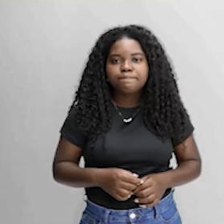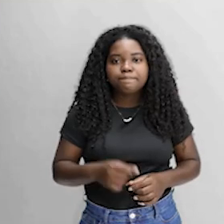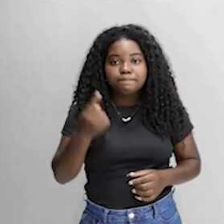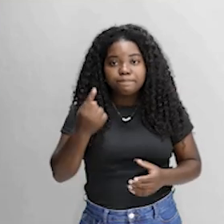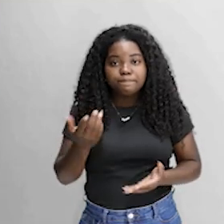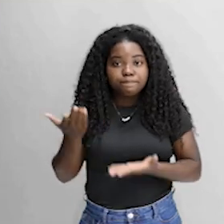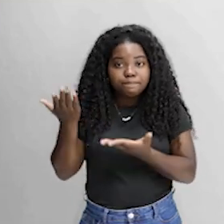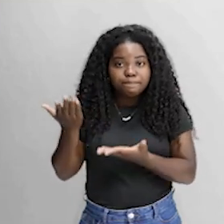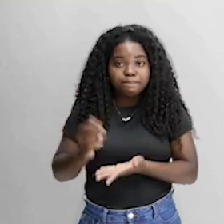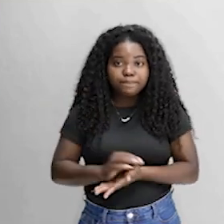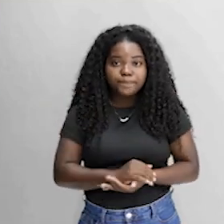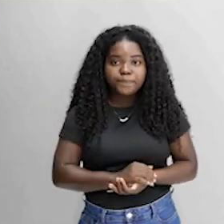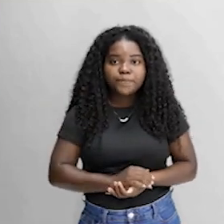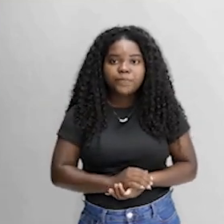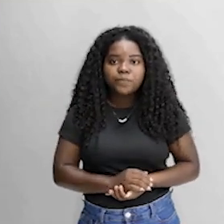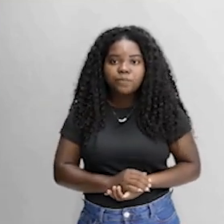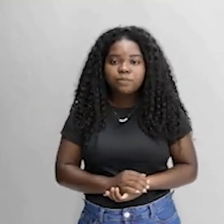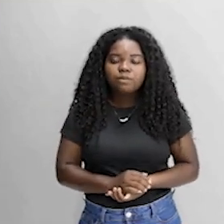podemos